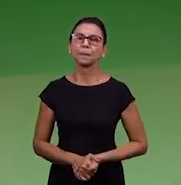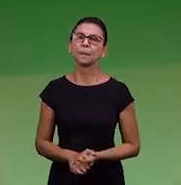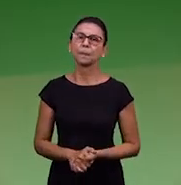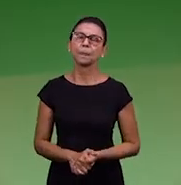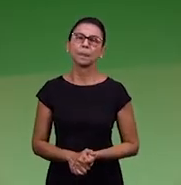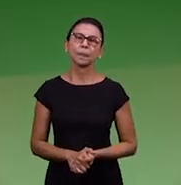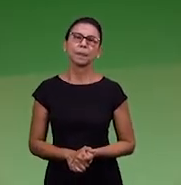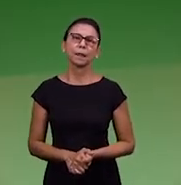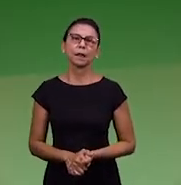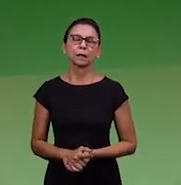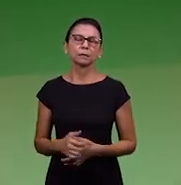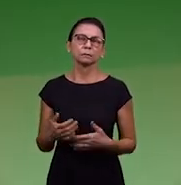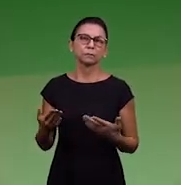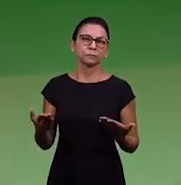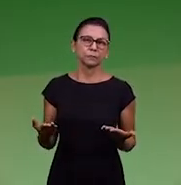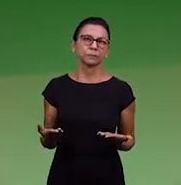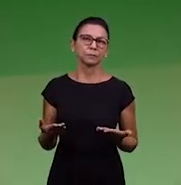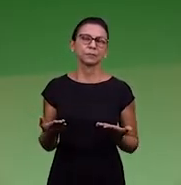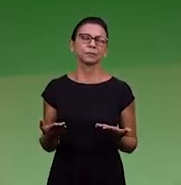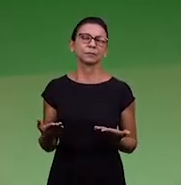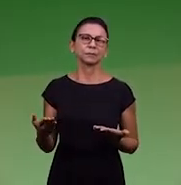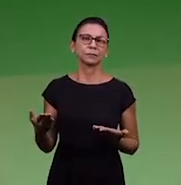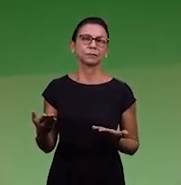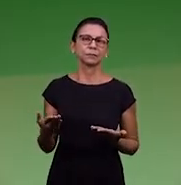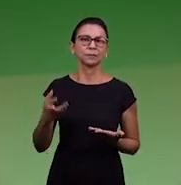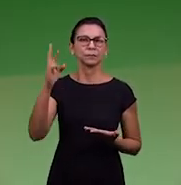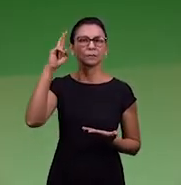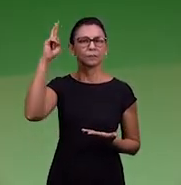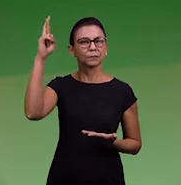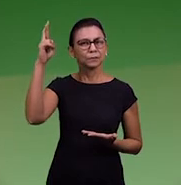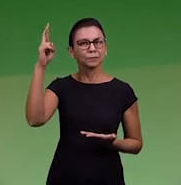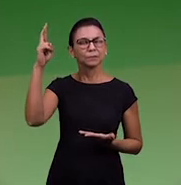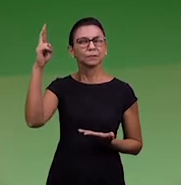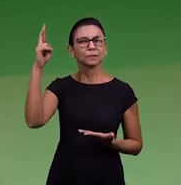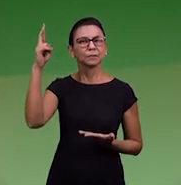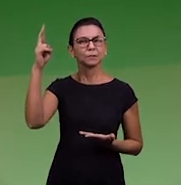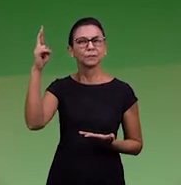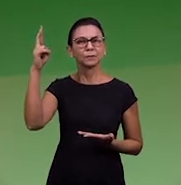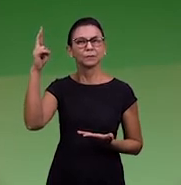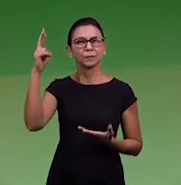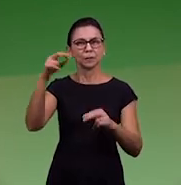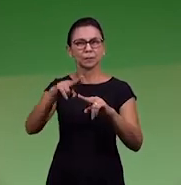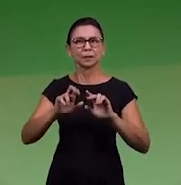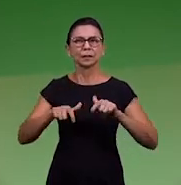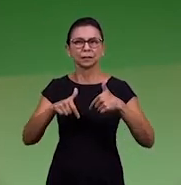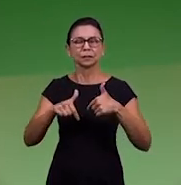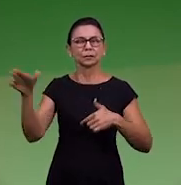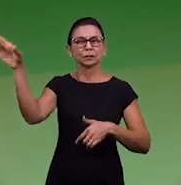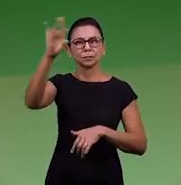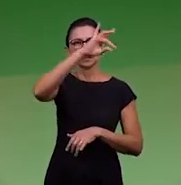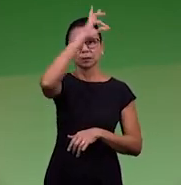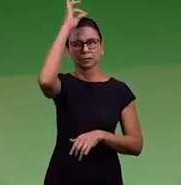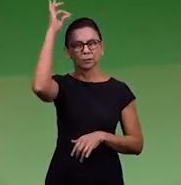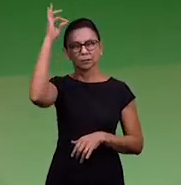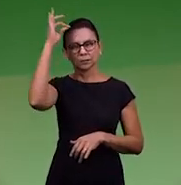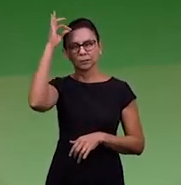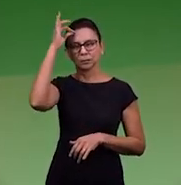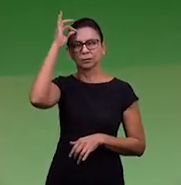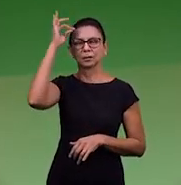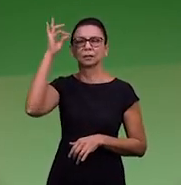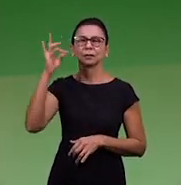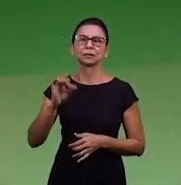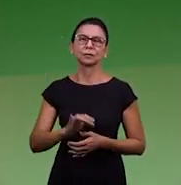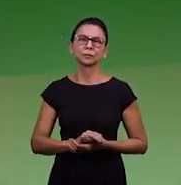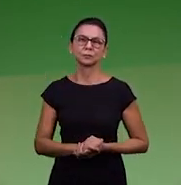se completa esta direção do Senhor através da operação do Espírito Santo. Como se dá então